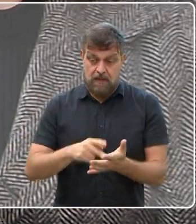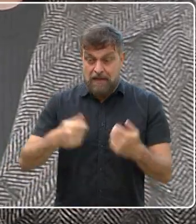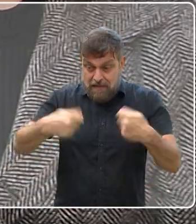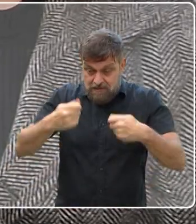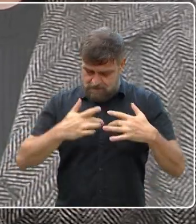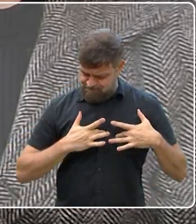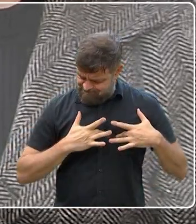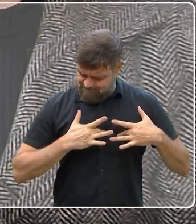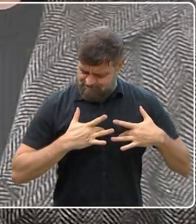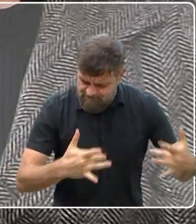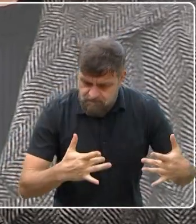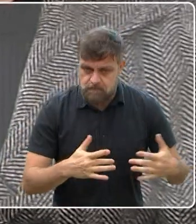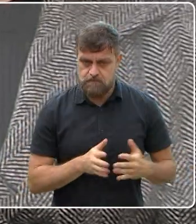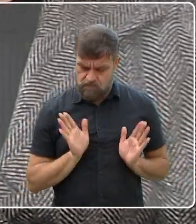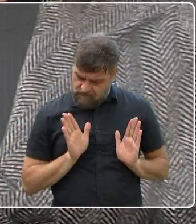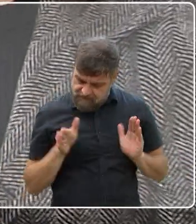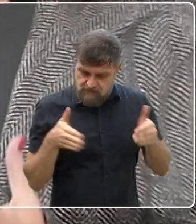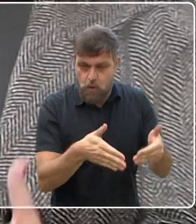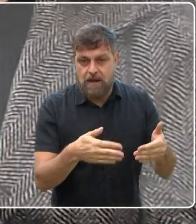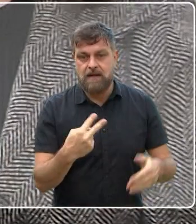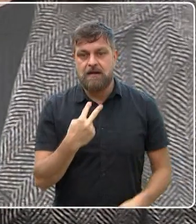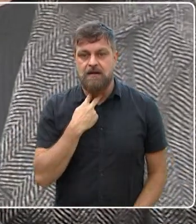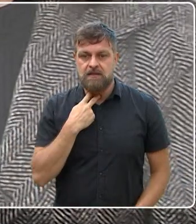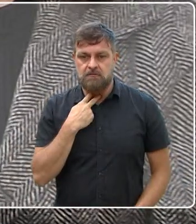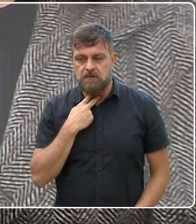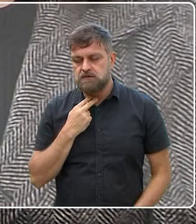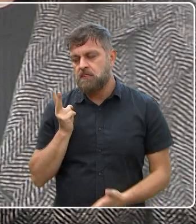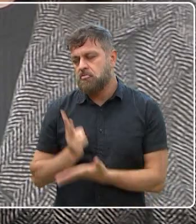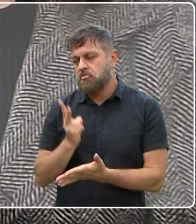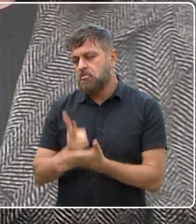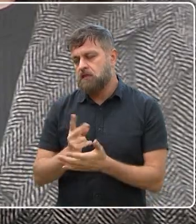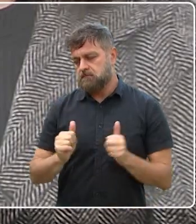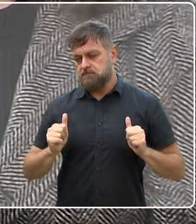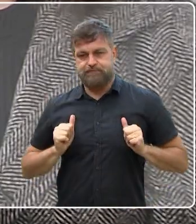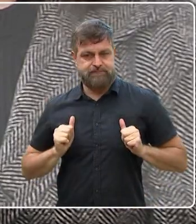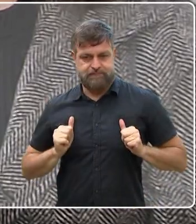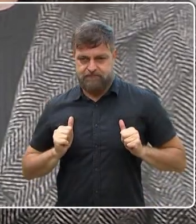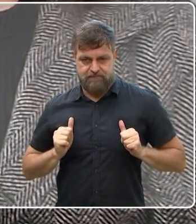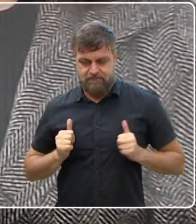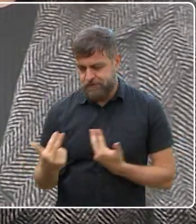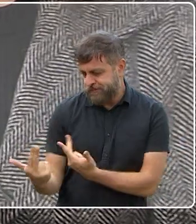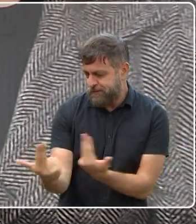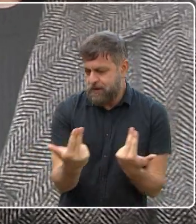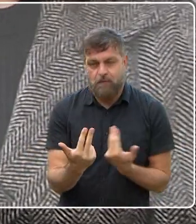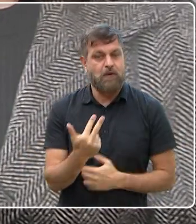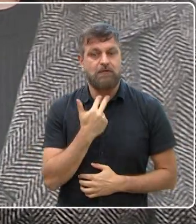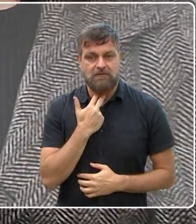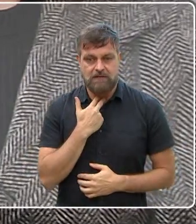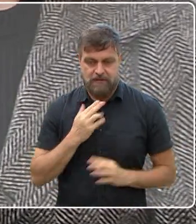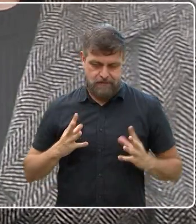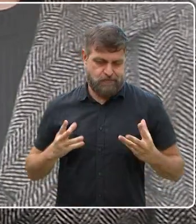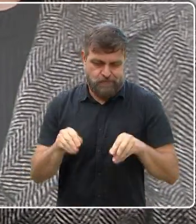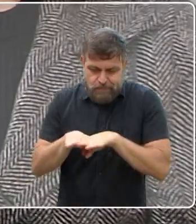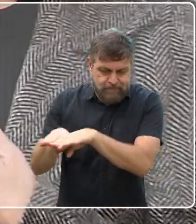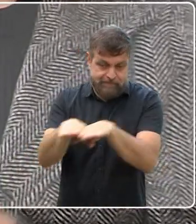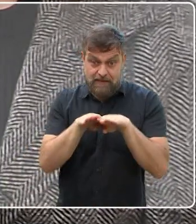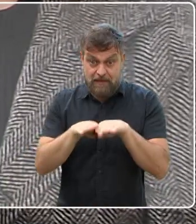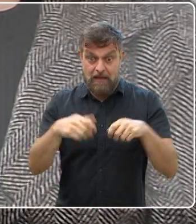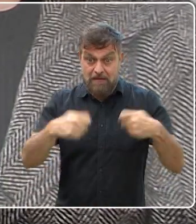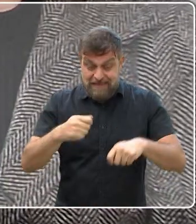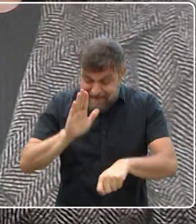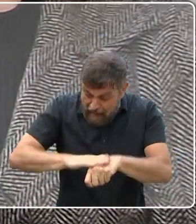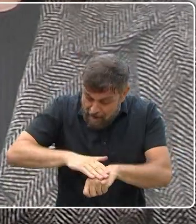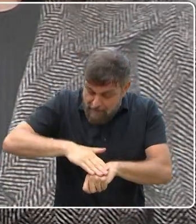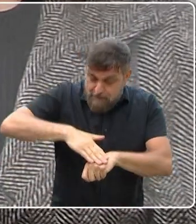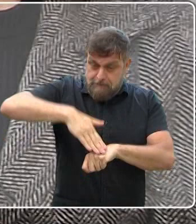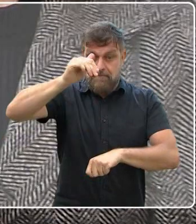precisa se dedicar, ele não pode fazer mais do mesmo, ele não pode fazer o arroz com feijão. Acho que isso todos fazem, ele tem que entregar